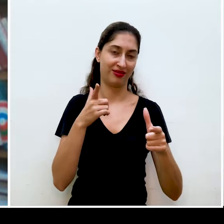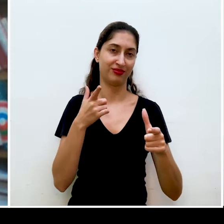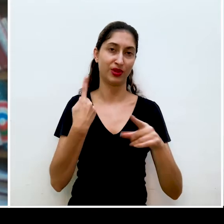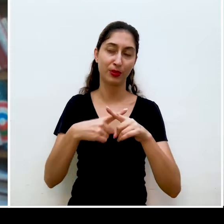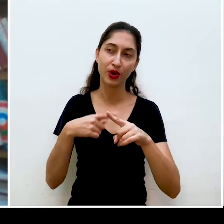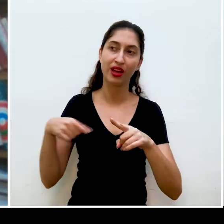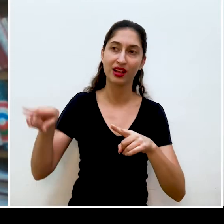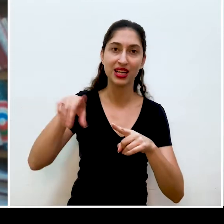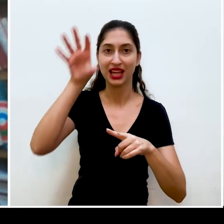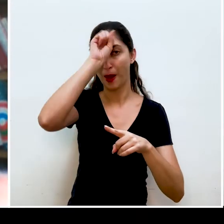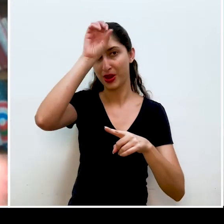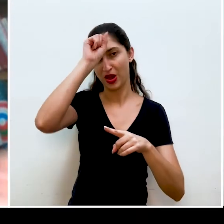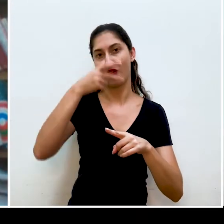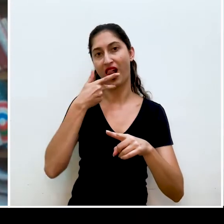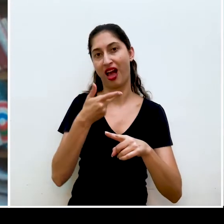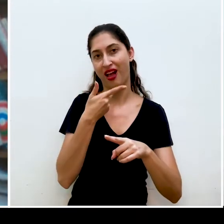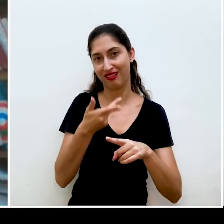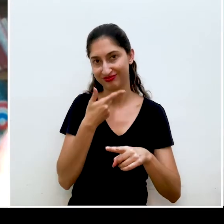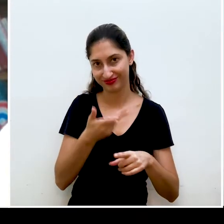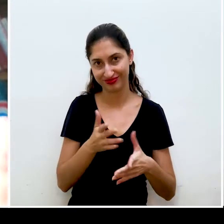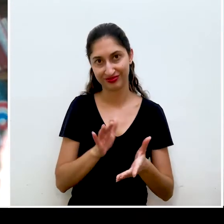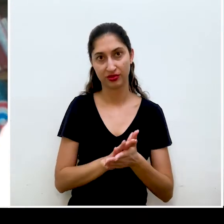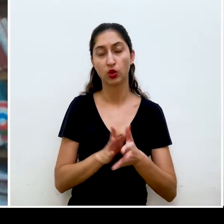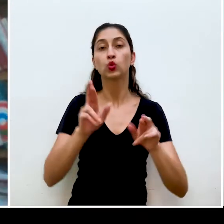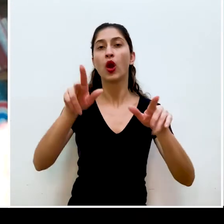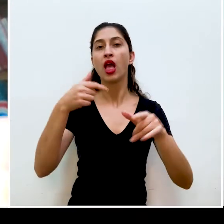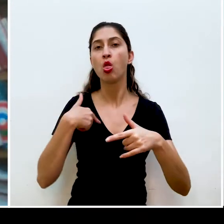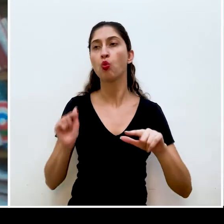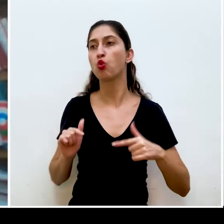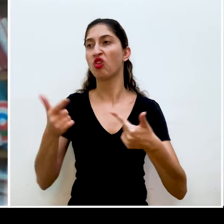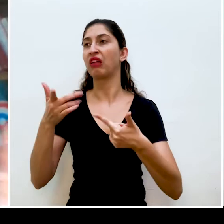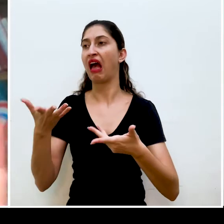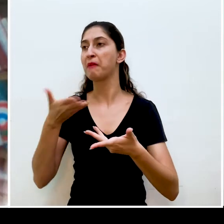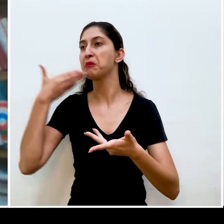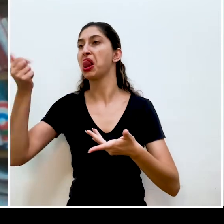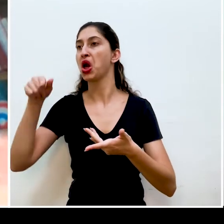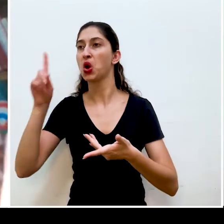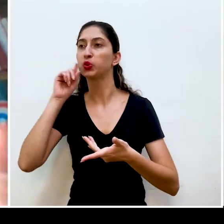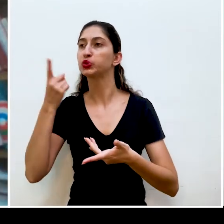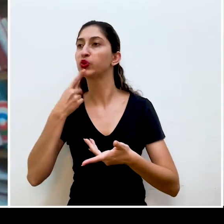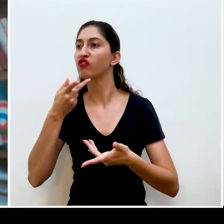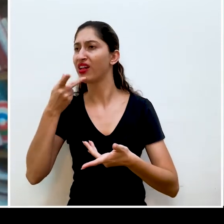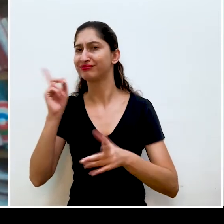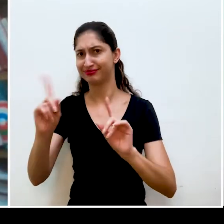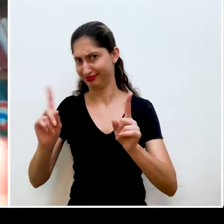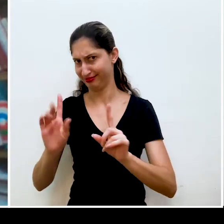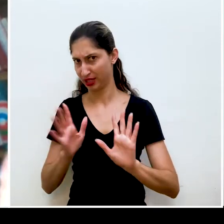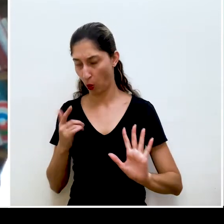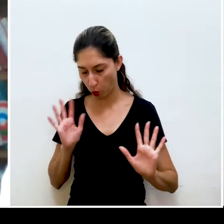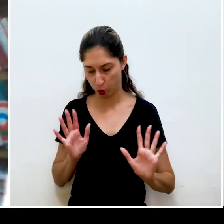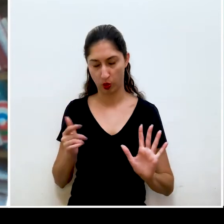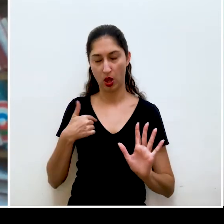falar. Isso me coloca, não estou dizendo que eu estou defendendo nenhum nem outro, estou dizendo, isso coloca em